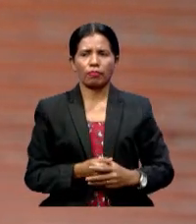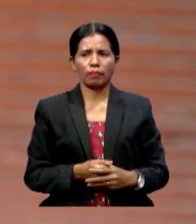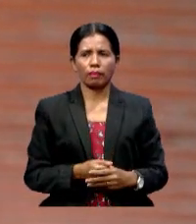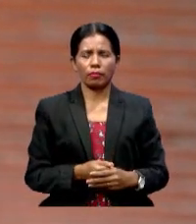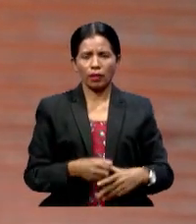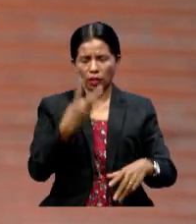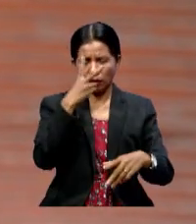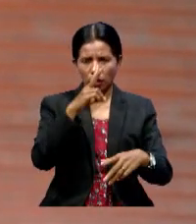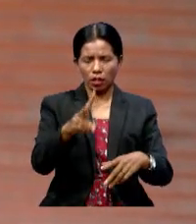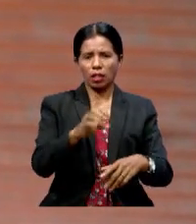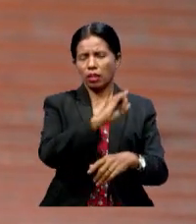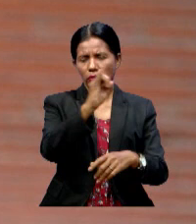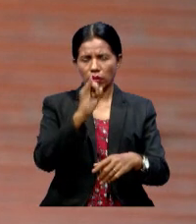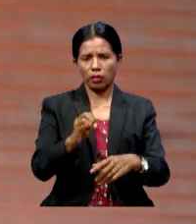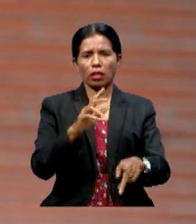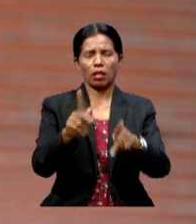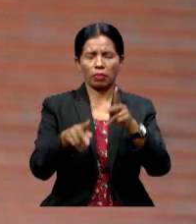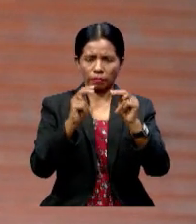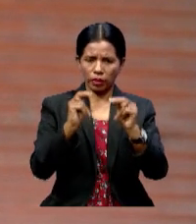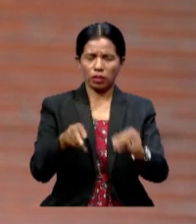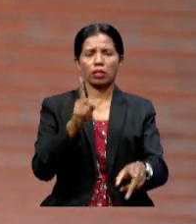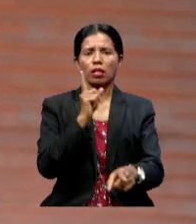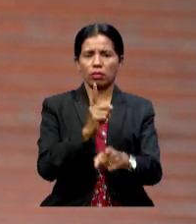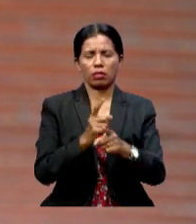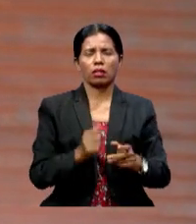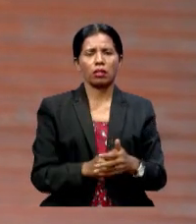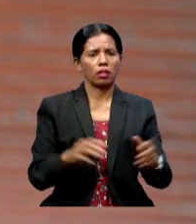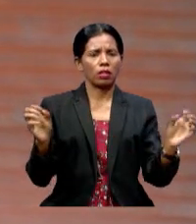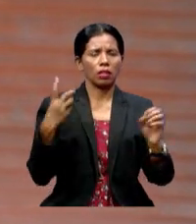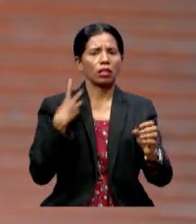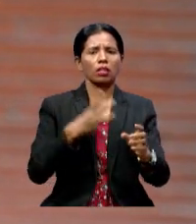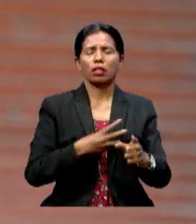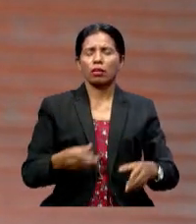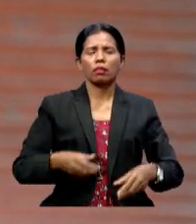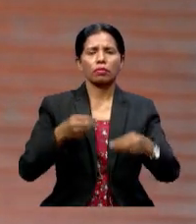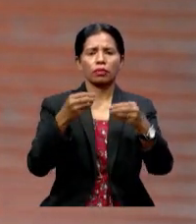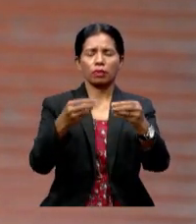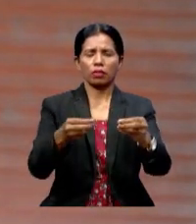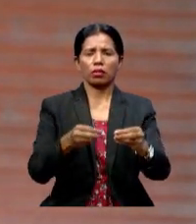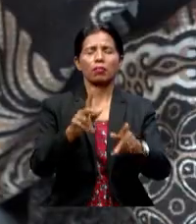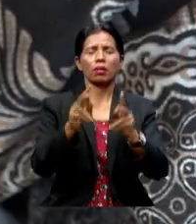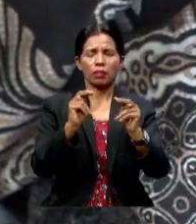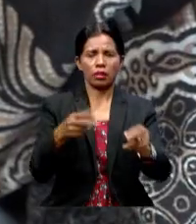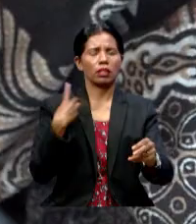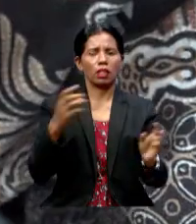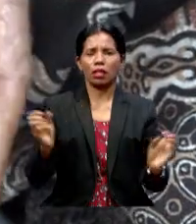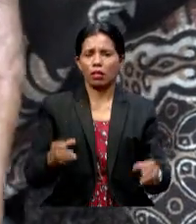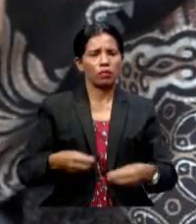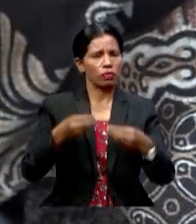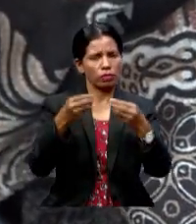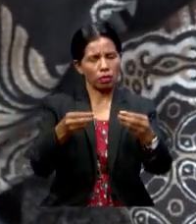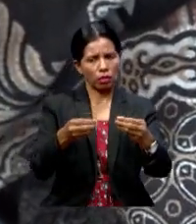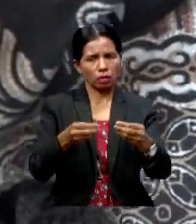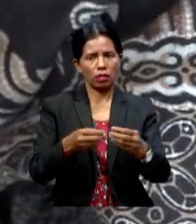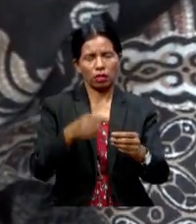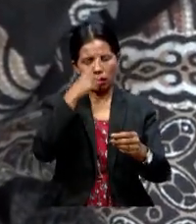para haré identificando los MNB precisa de mí. Se la ita fo, MNB precisa ita la fo, tamar